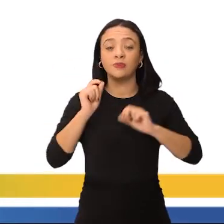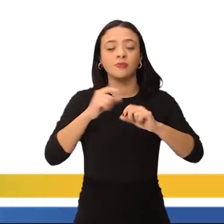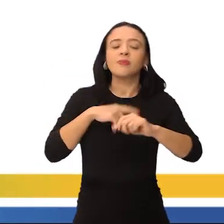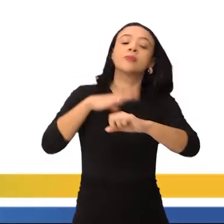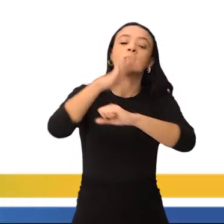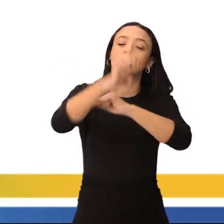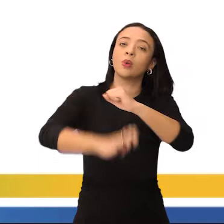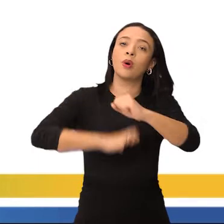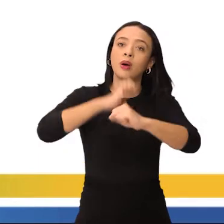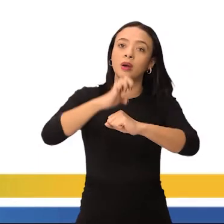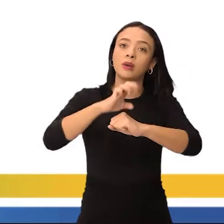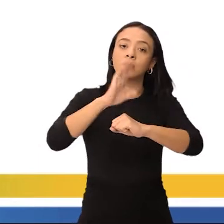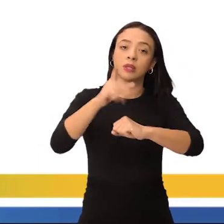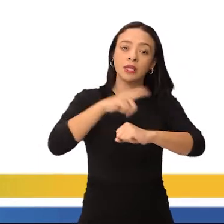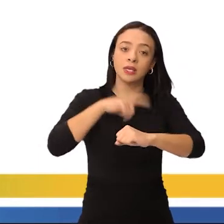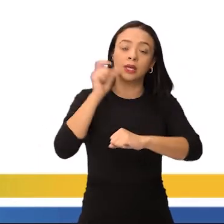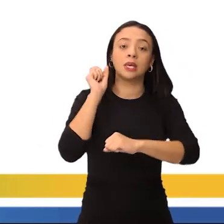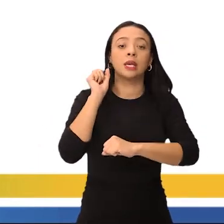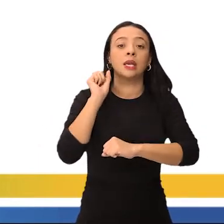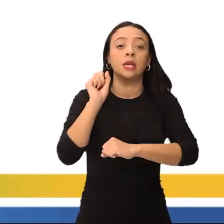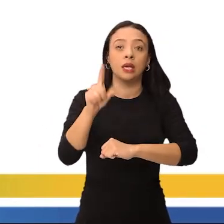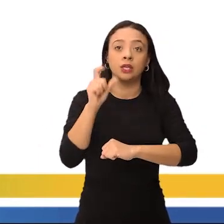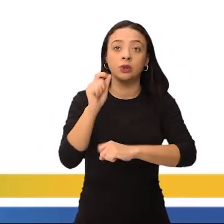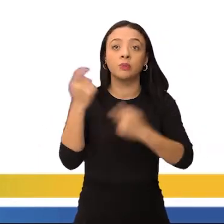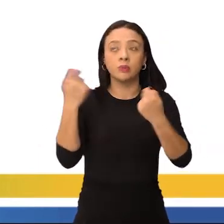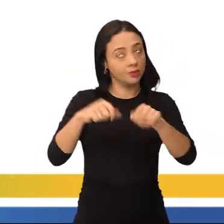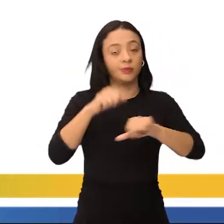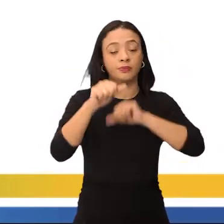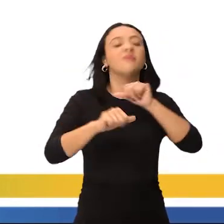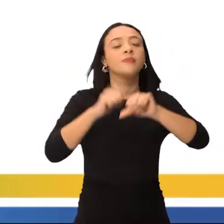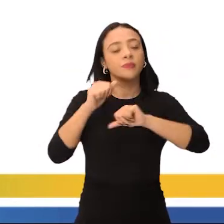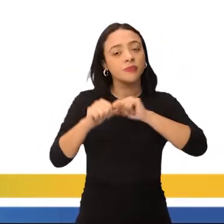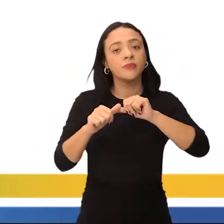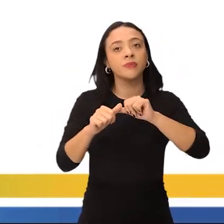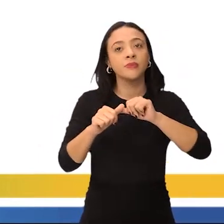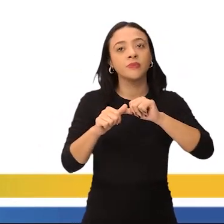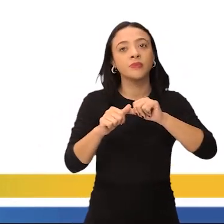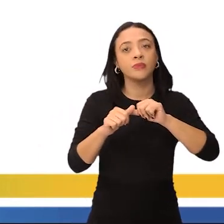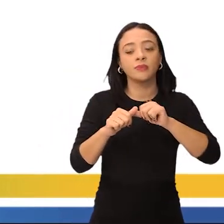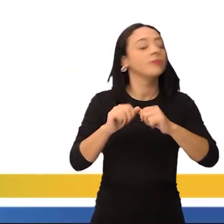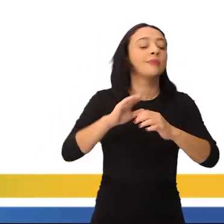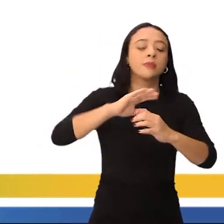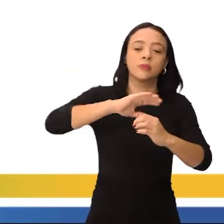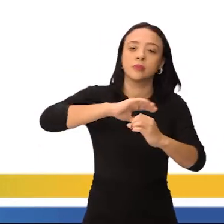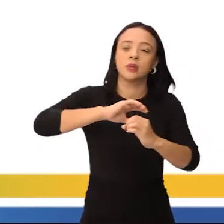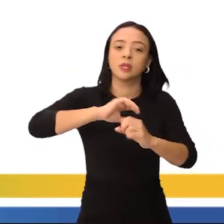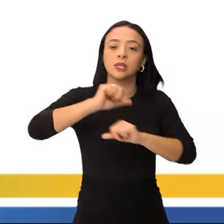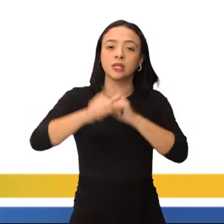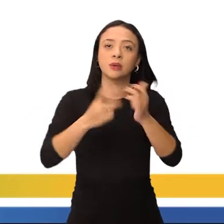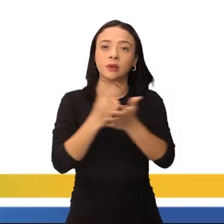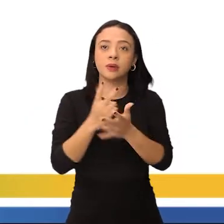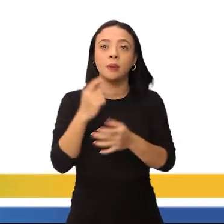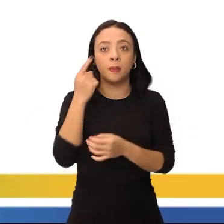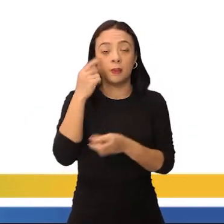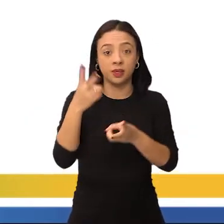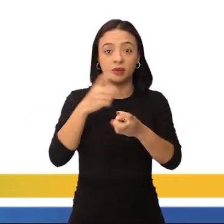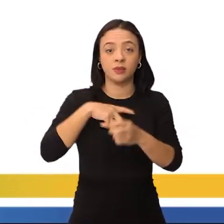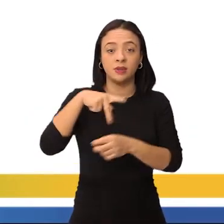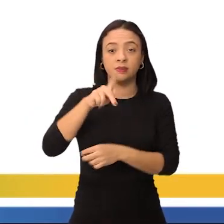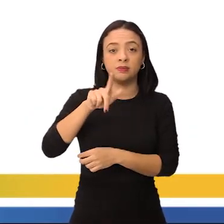elétron ali representado já em azul ele poderia mudar para outra região né você tá vendo ali